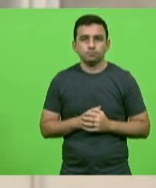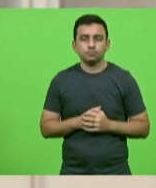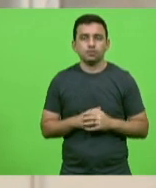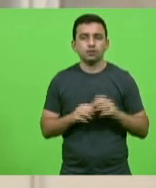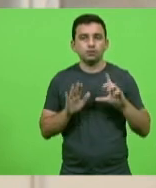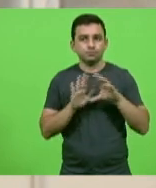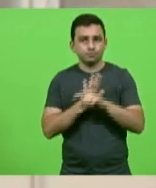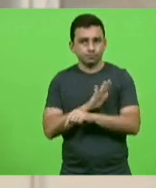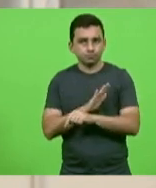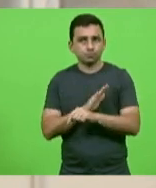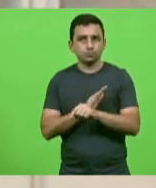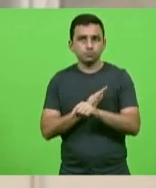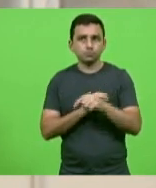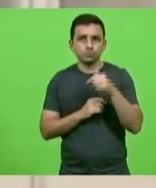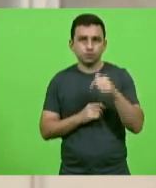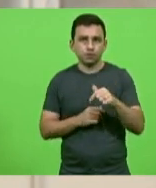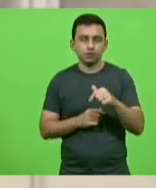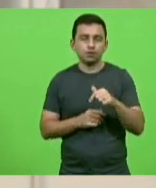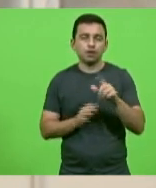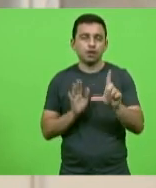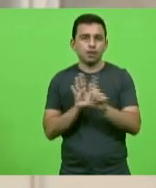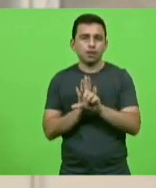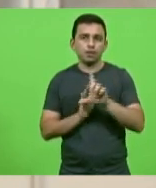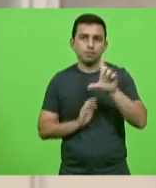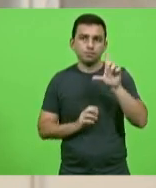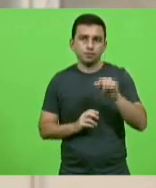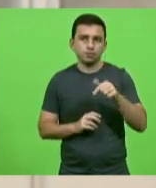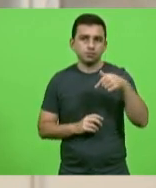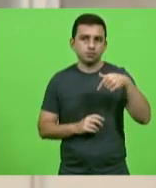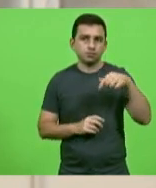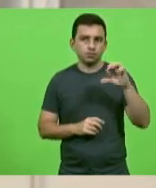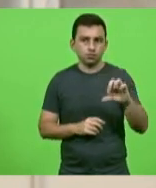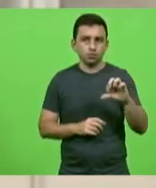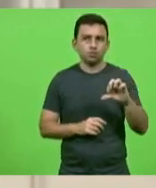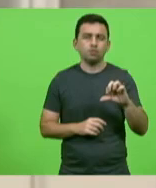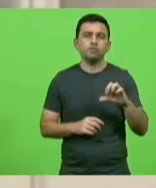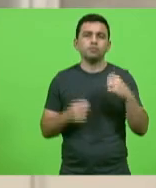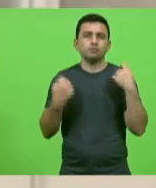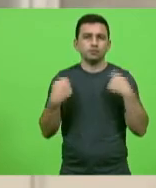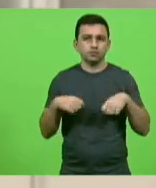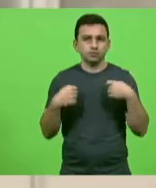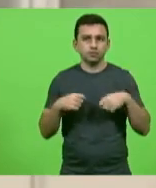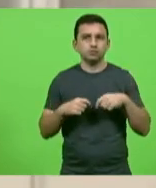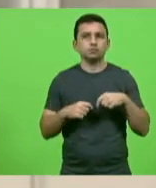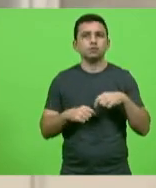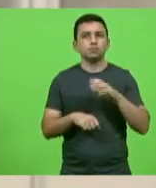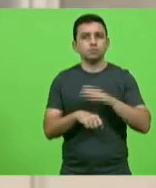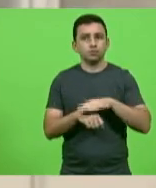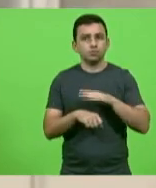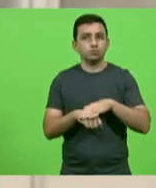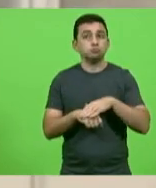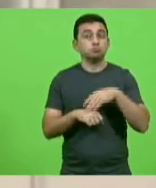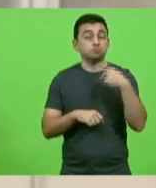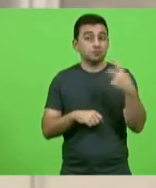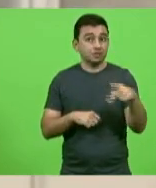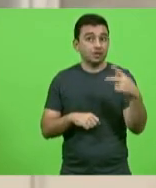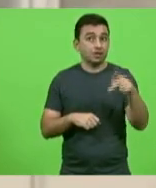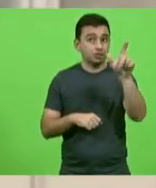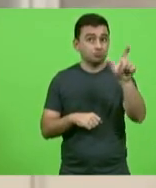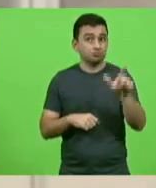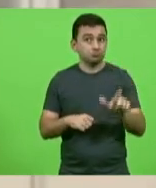ensino CEP da lei 1.079 é necessário a realização de um ato praticado por agente político